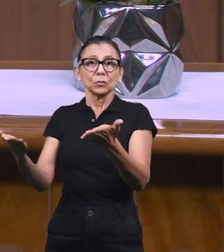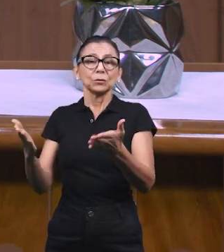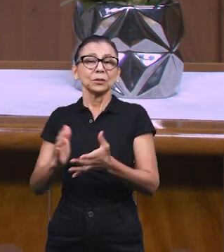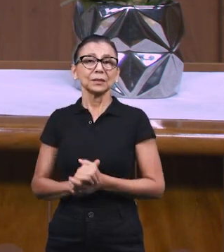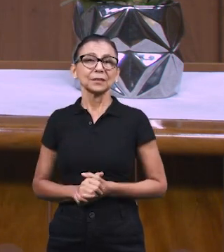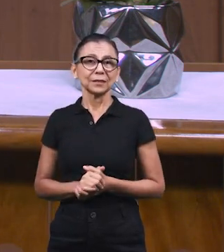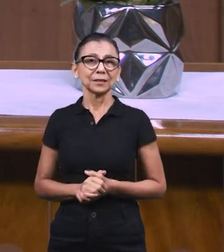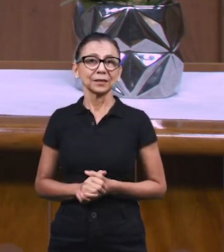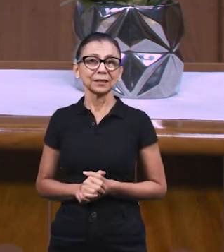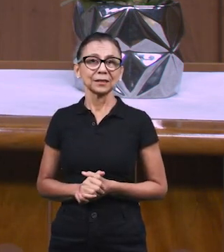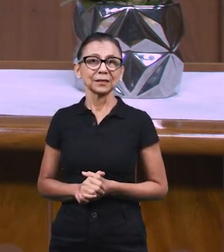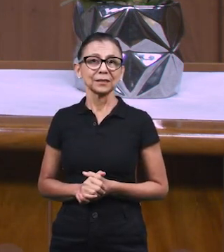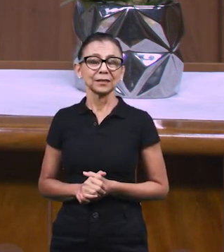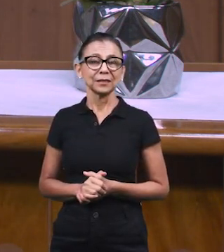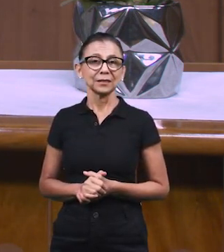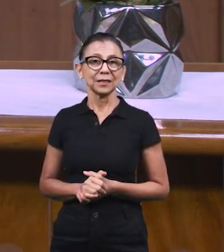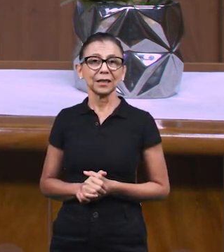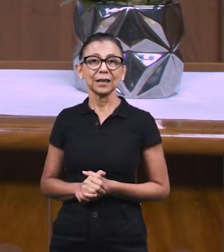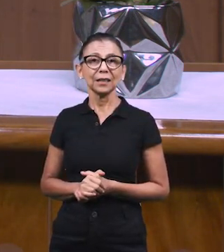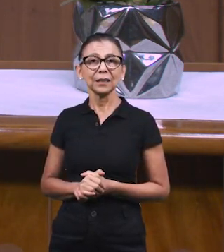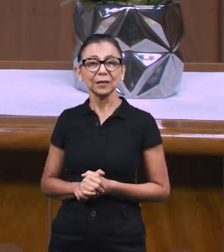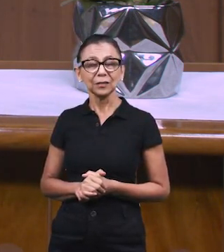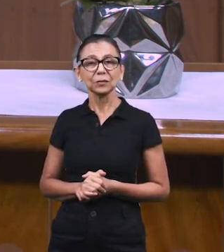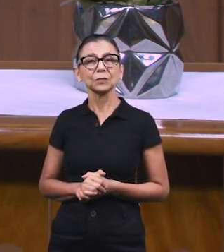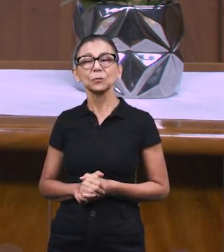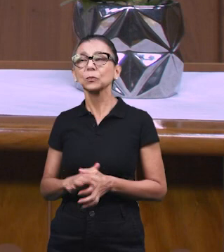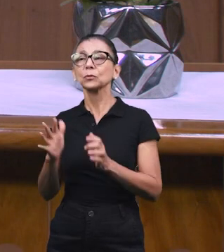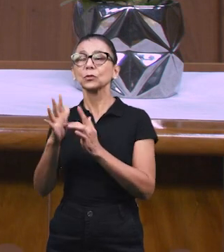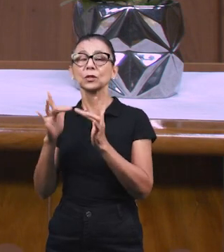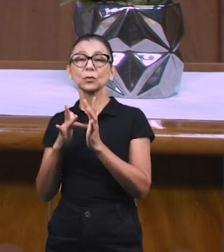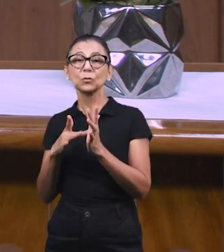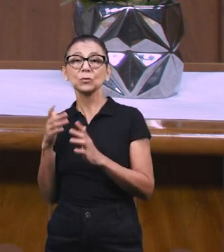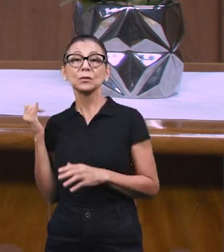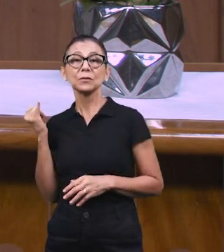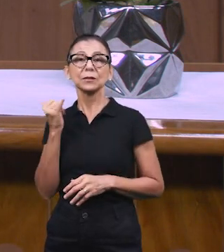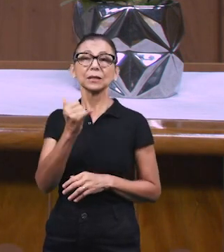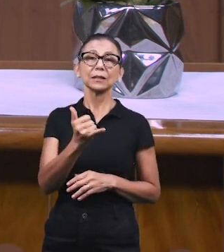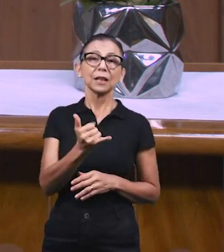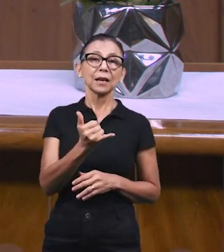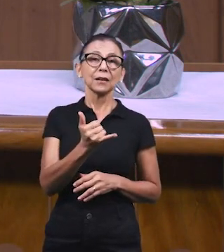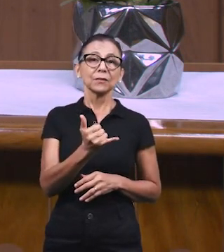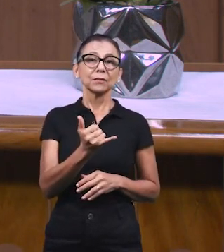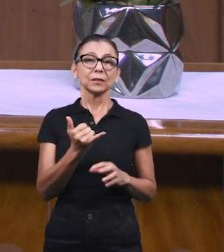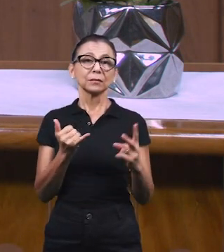da salvação, nos falava Jesus falando.